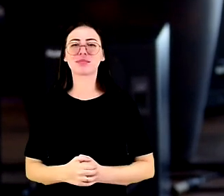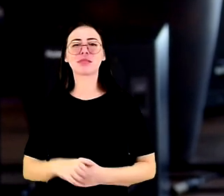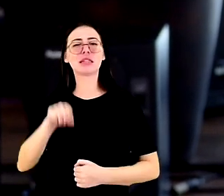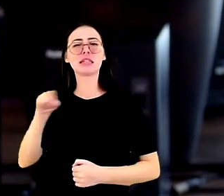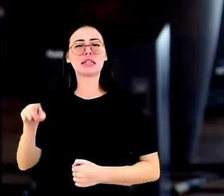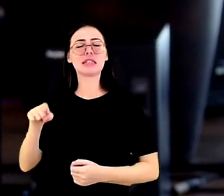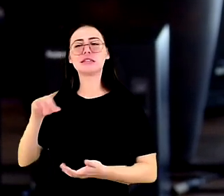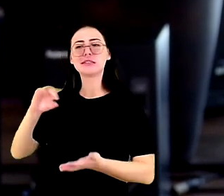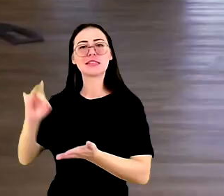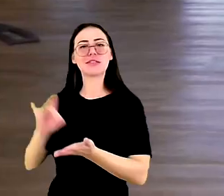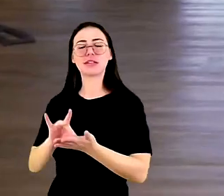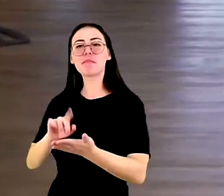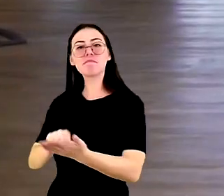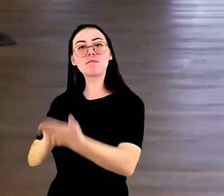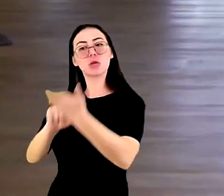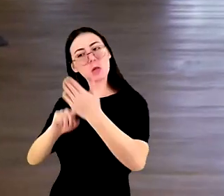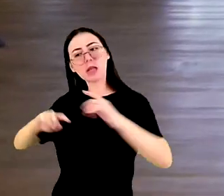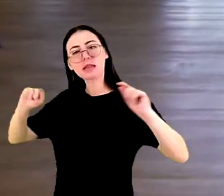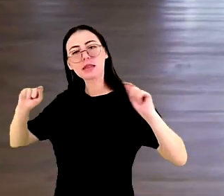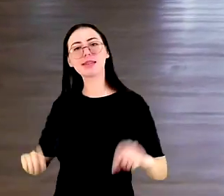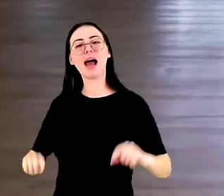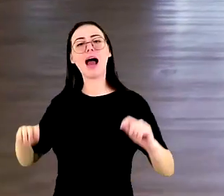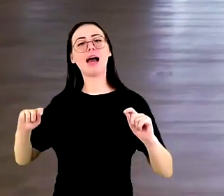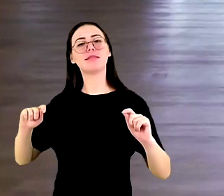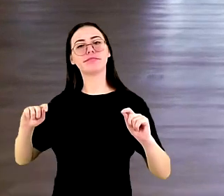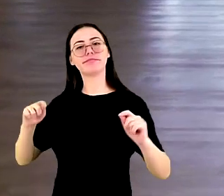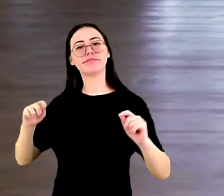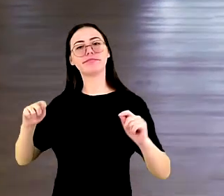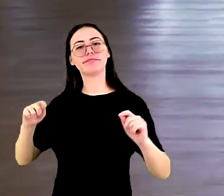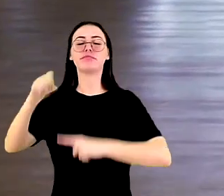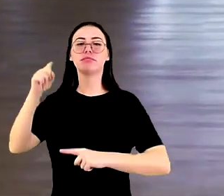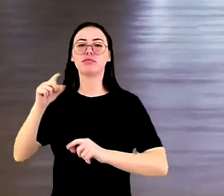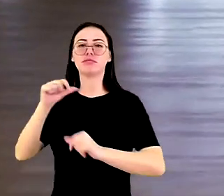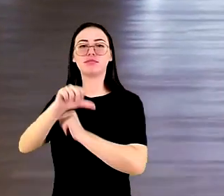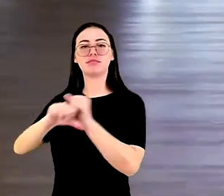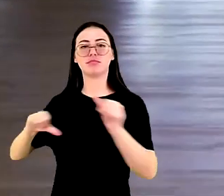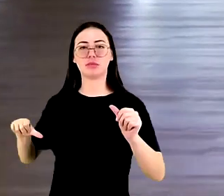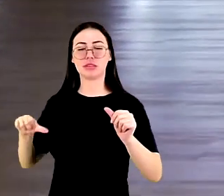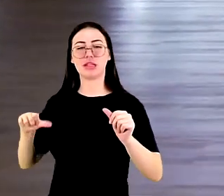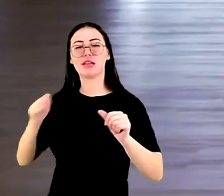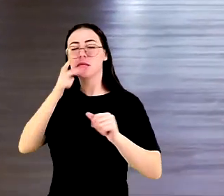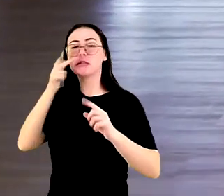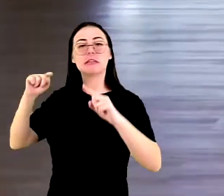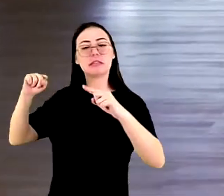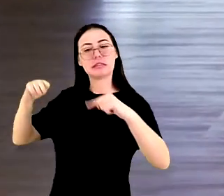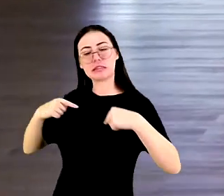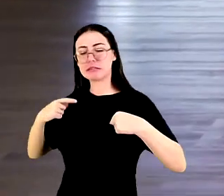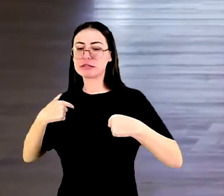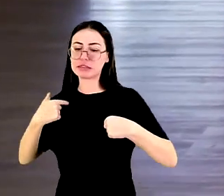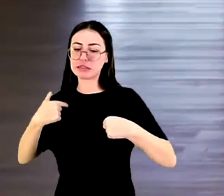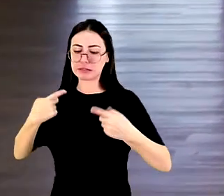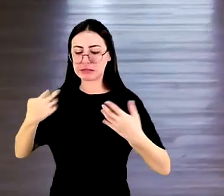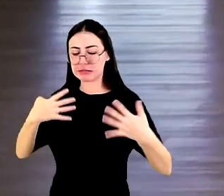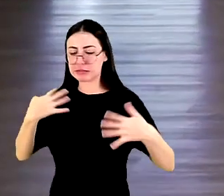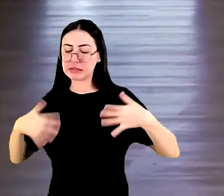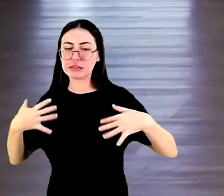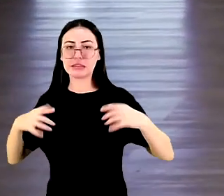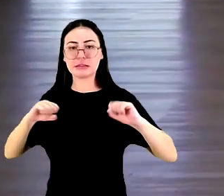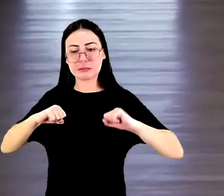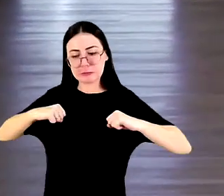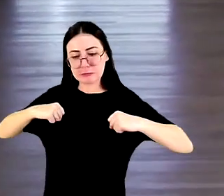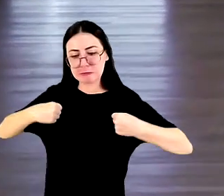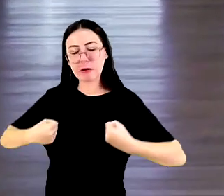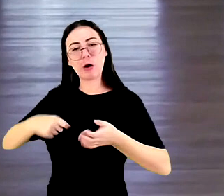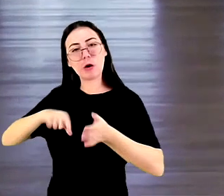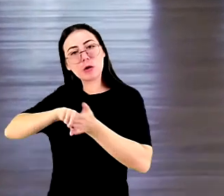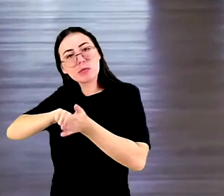eu conseguiria. Foi algo que me desafiou, foi algo que demonstrou que eu deveria continuar me empenhando, me esforçando. Mas hoje